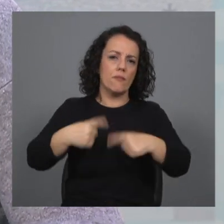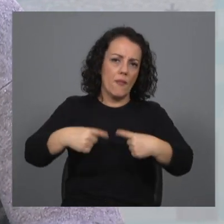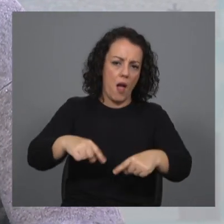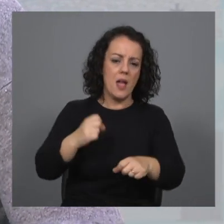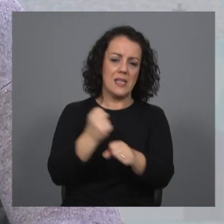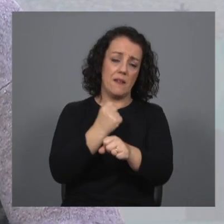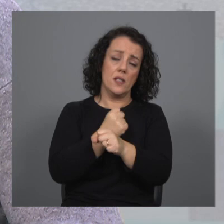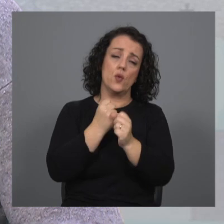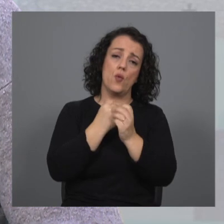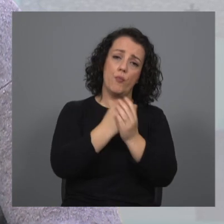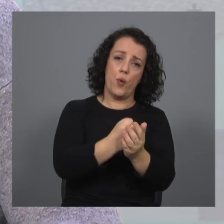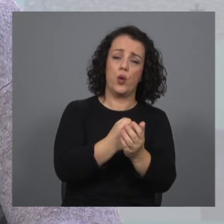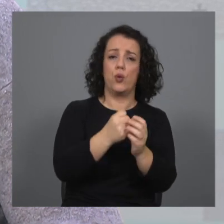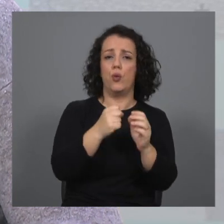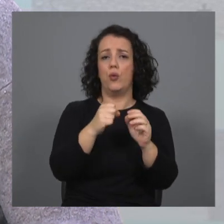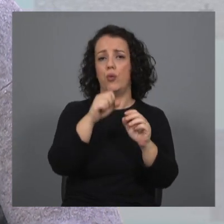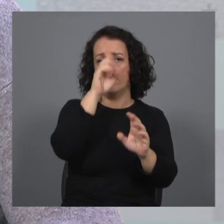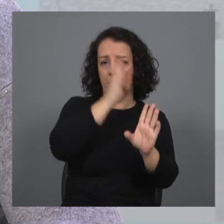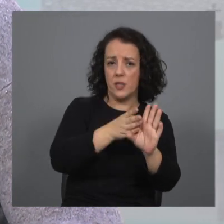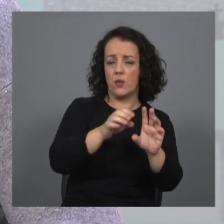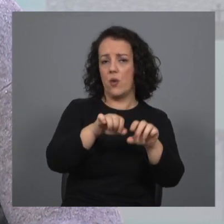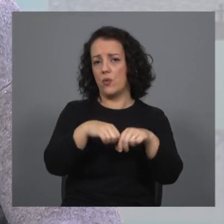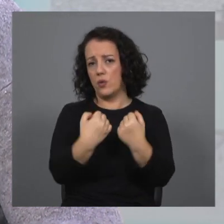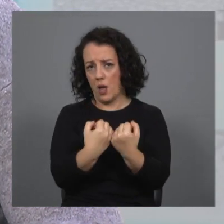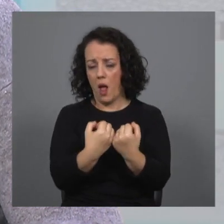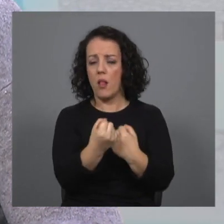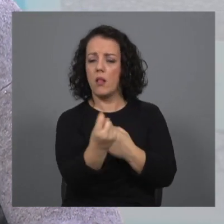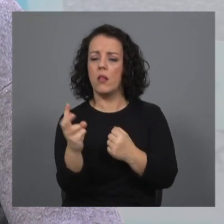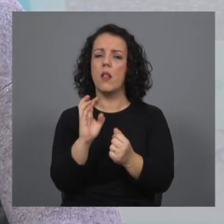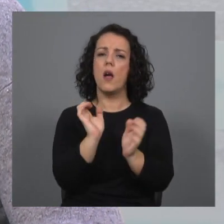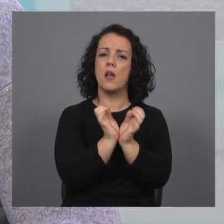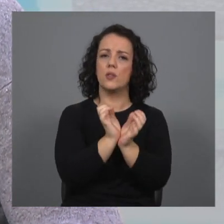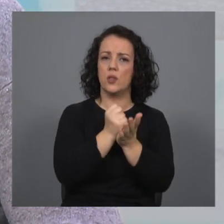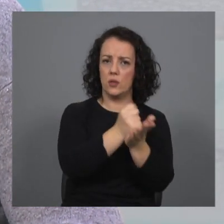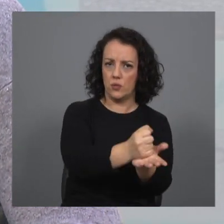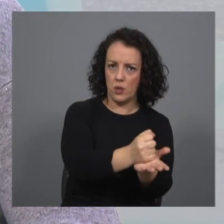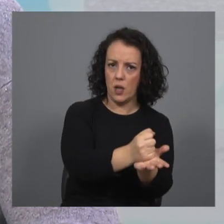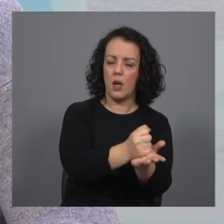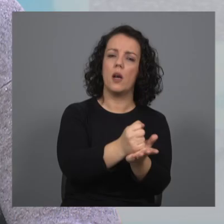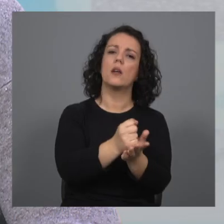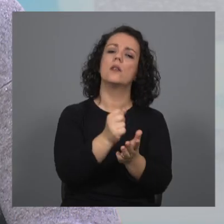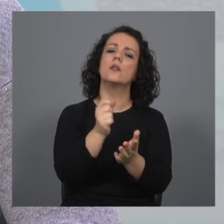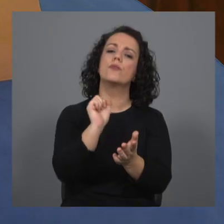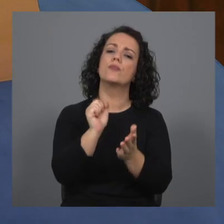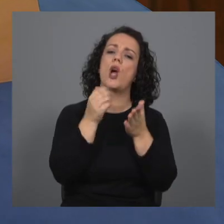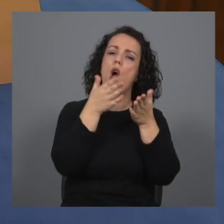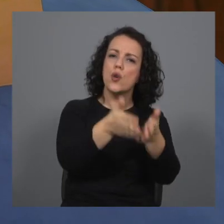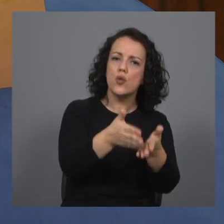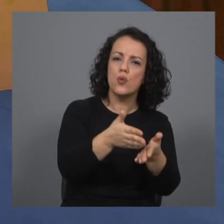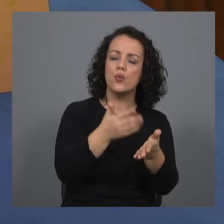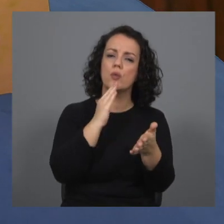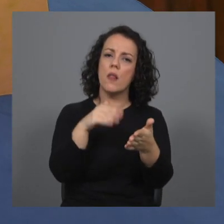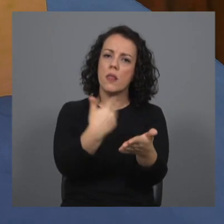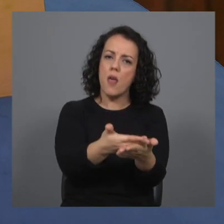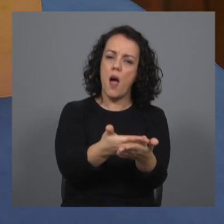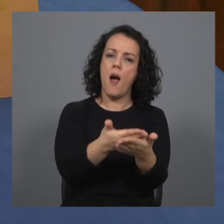de apoio social, apoio psicossocial, portanto, prestado por assistentes sociais, que ajudam, que contribuem para